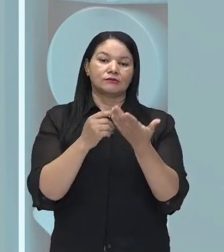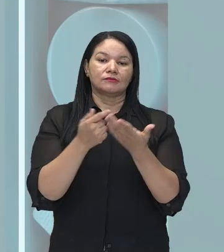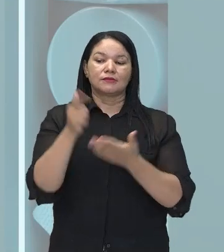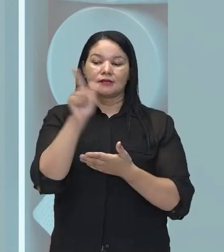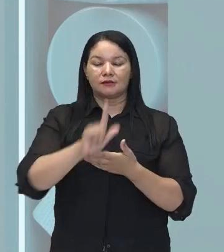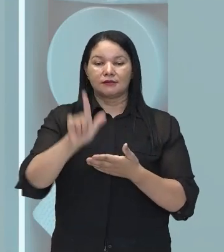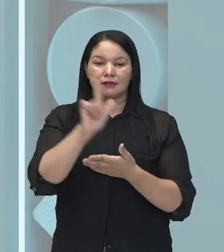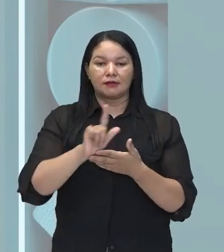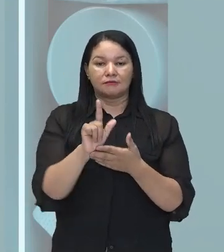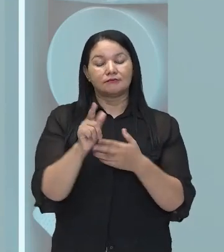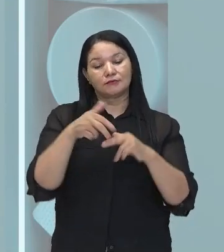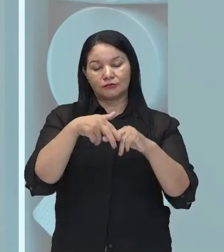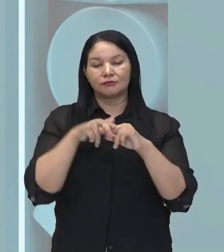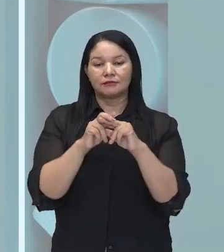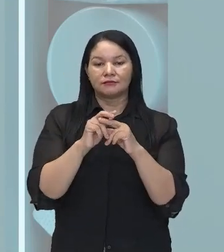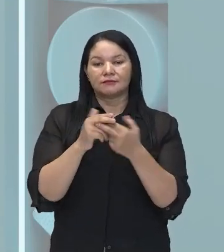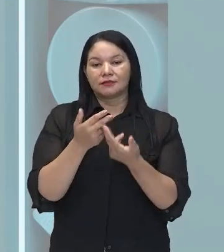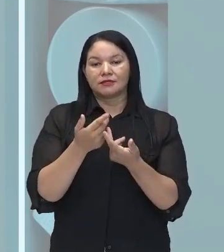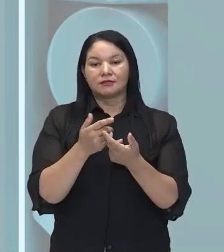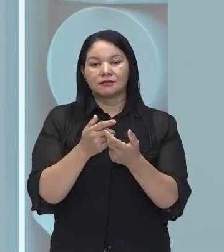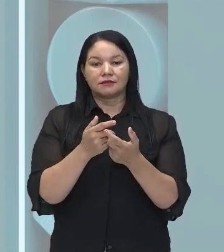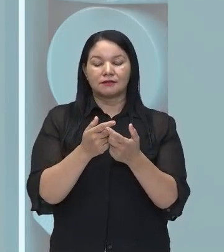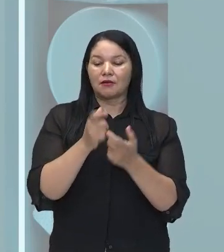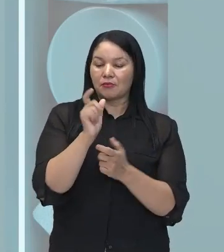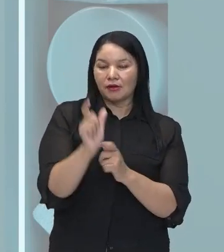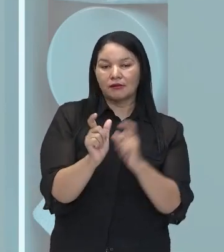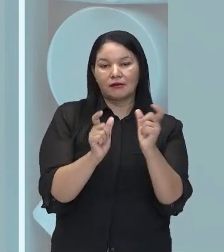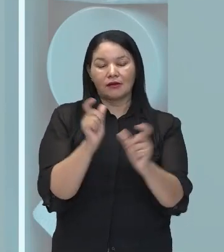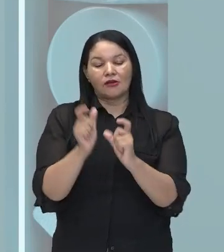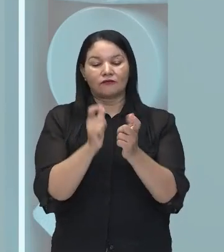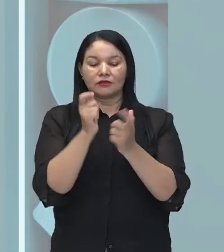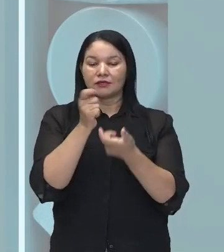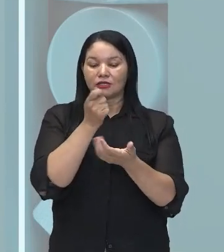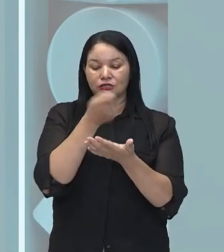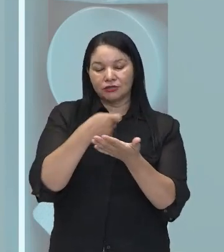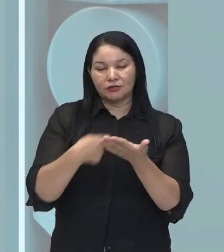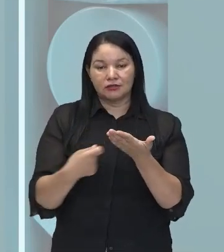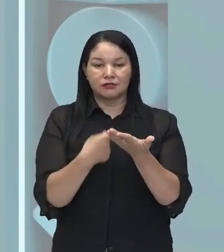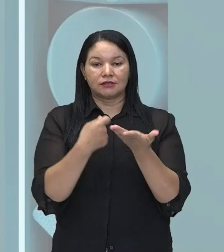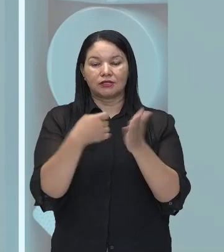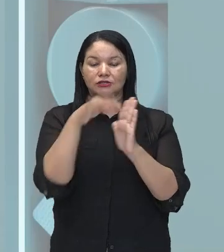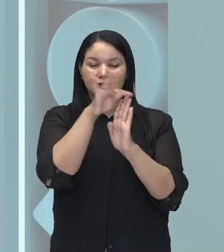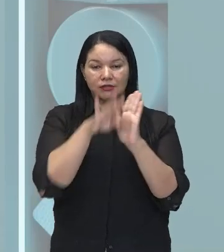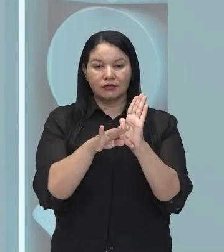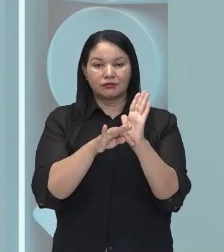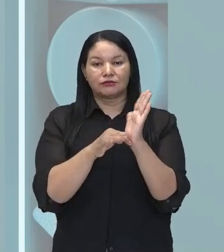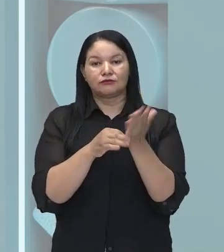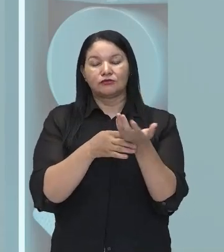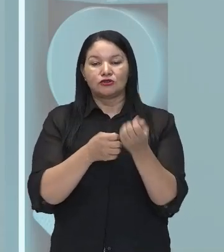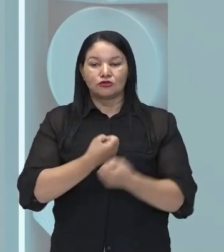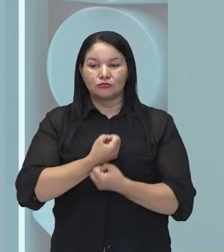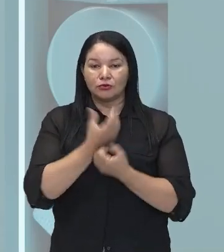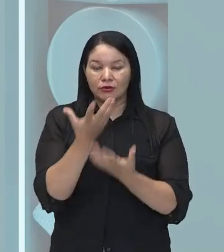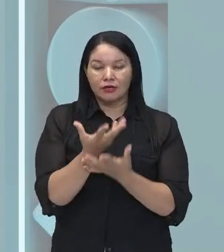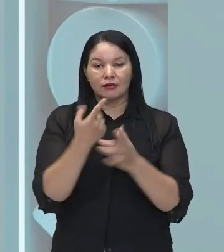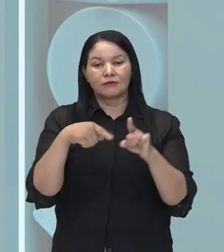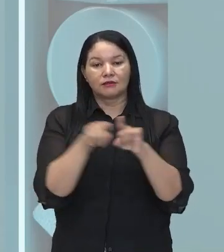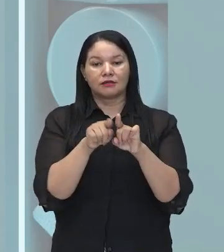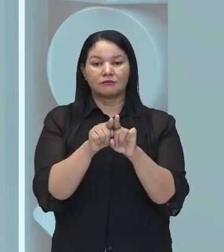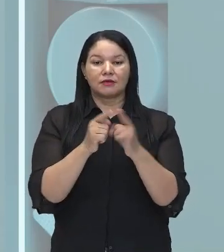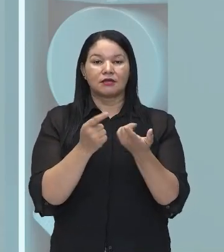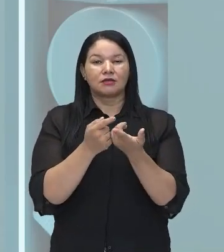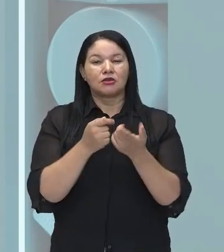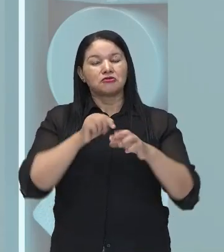por meio da palavra, por meio da escrita de textos, de poemas, de romances, de crônicas diversas.